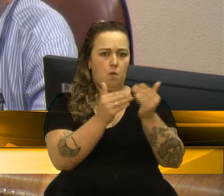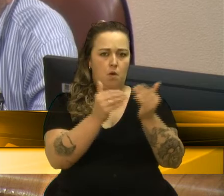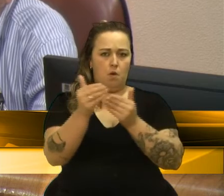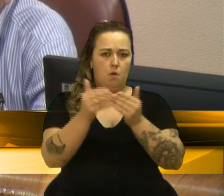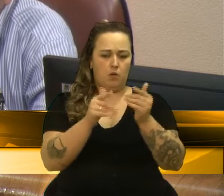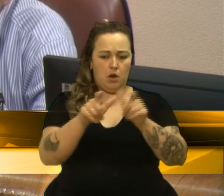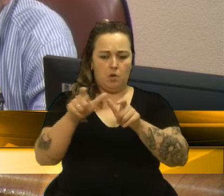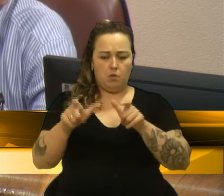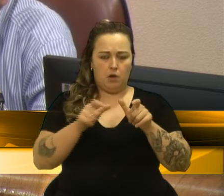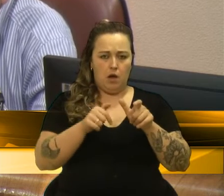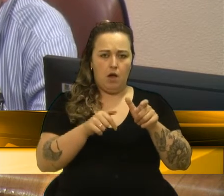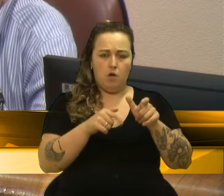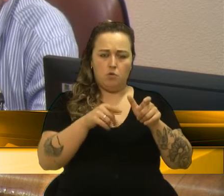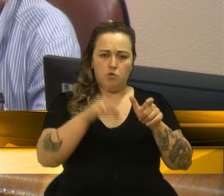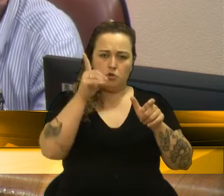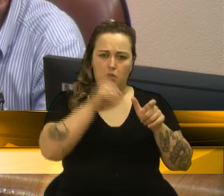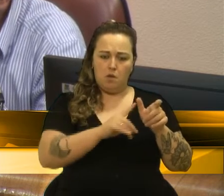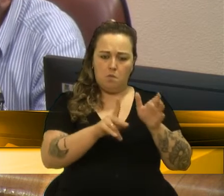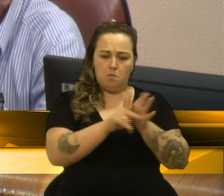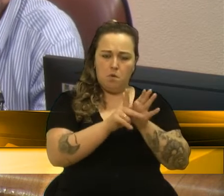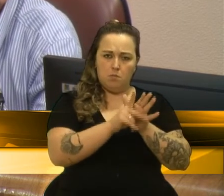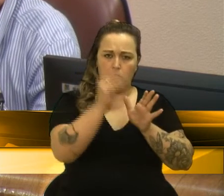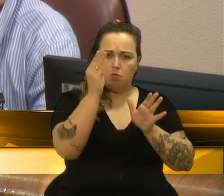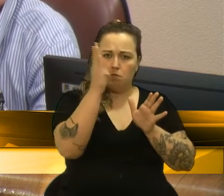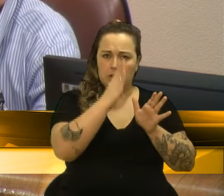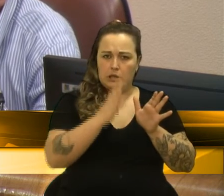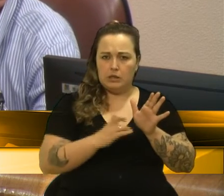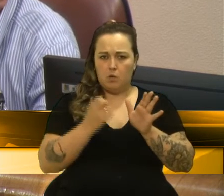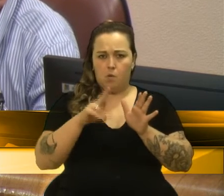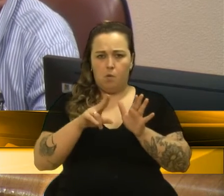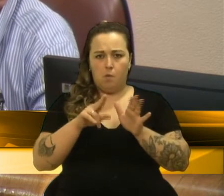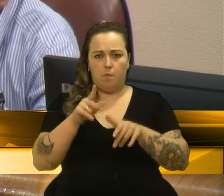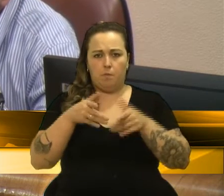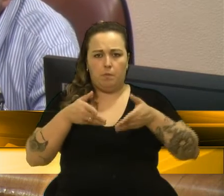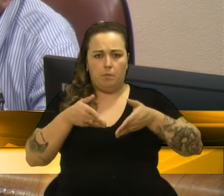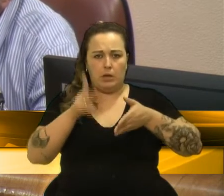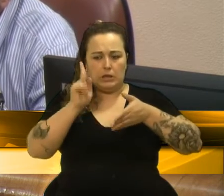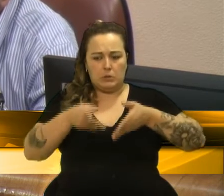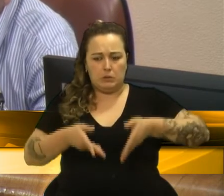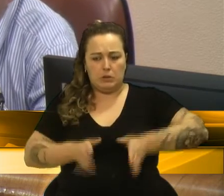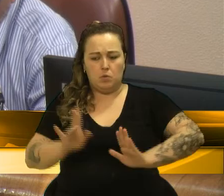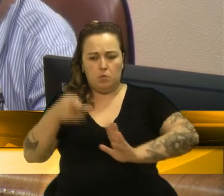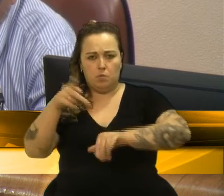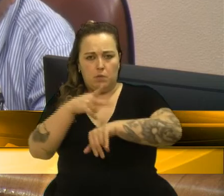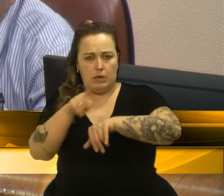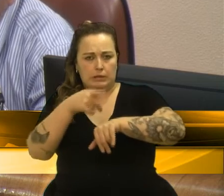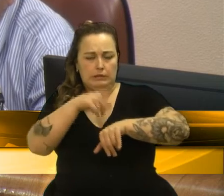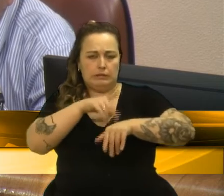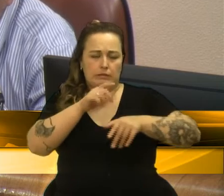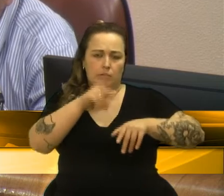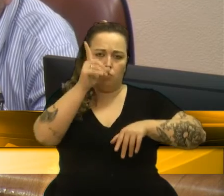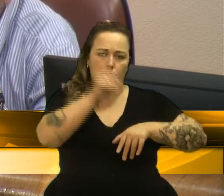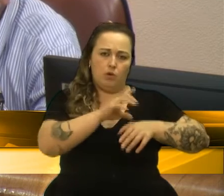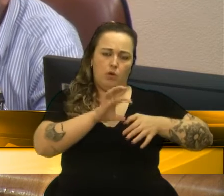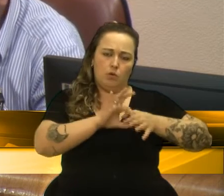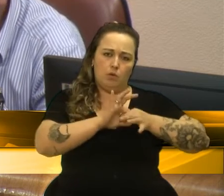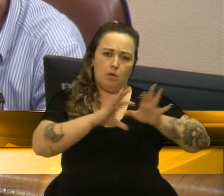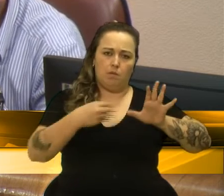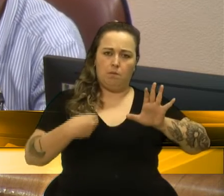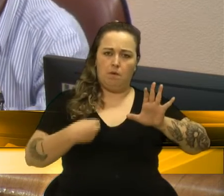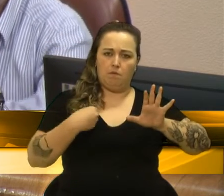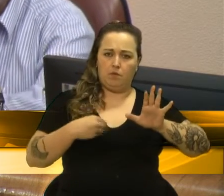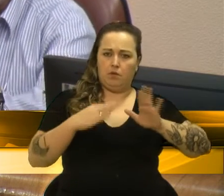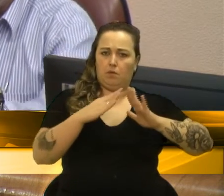seus brasileiros aos estrangeiros residentes no país a inviolabilidade do direito à vida, à liberdade, à igualdade, à segurança e à